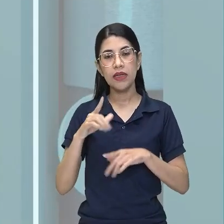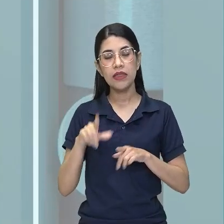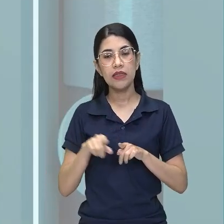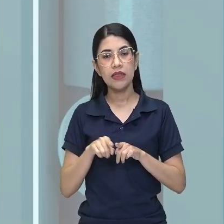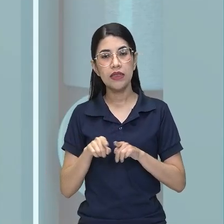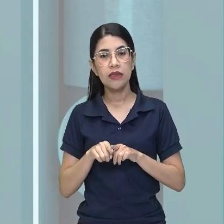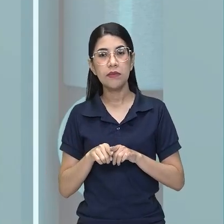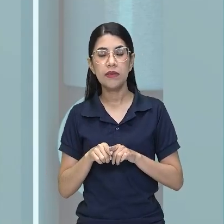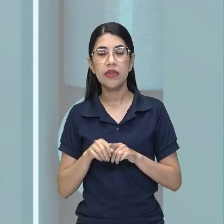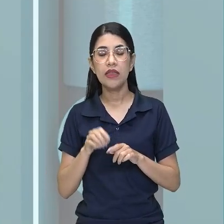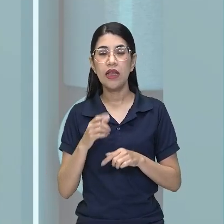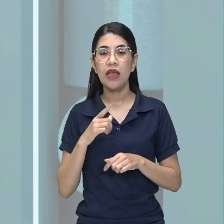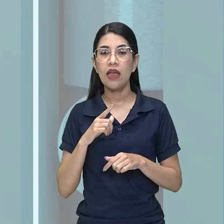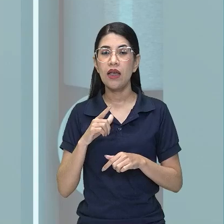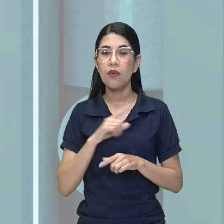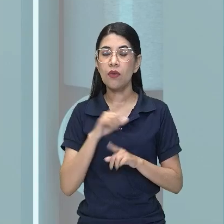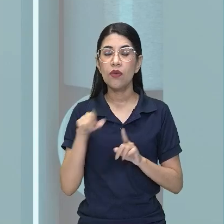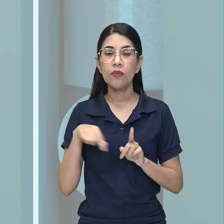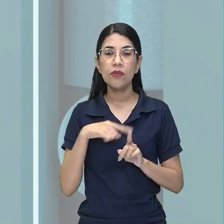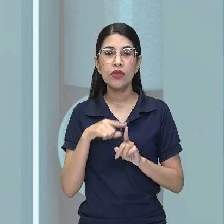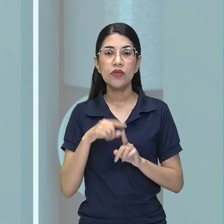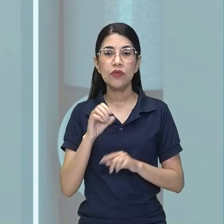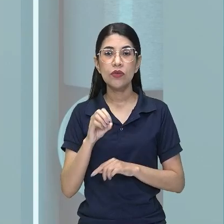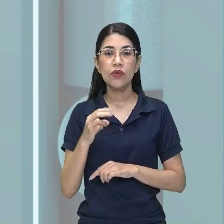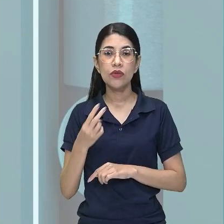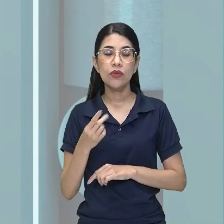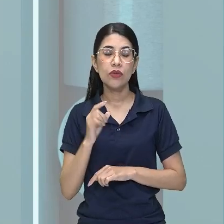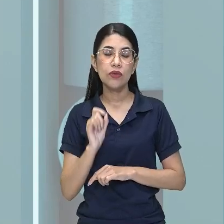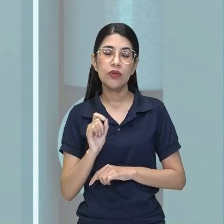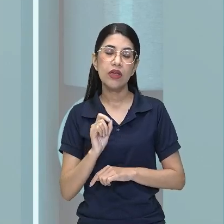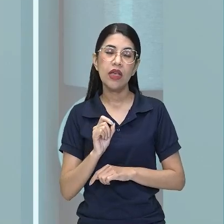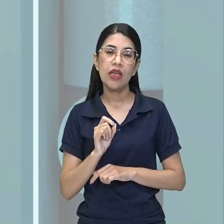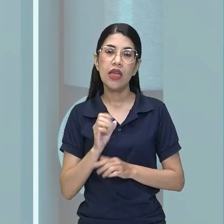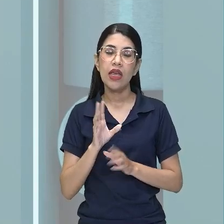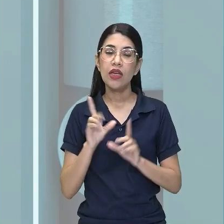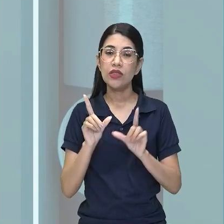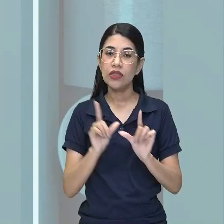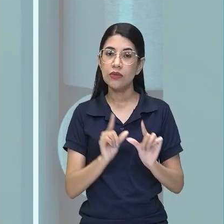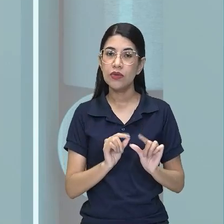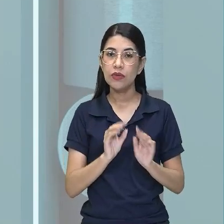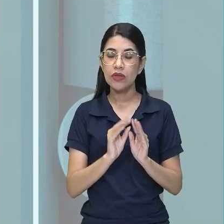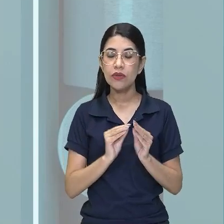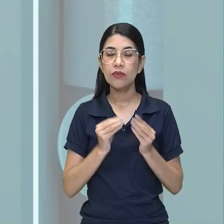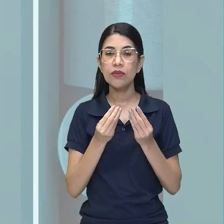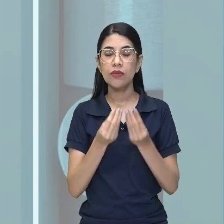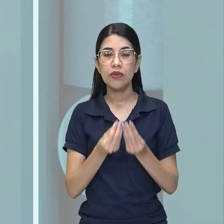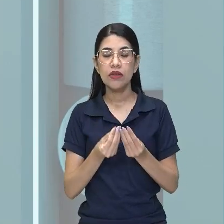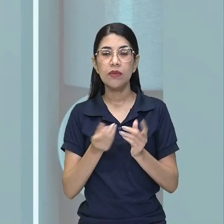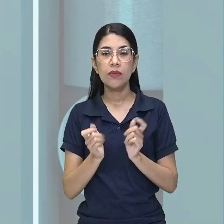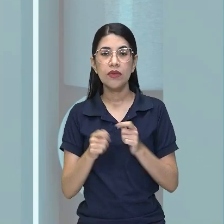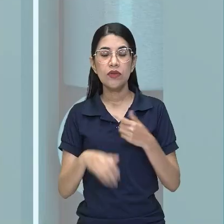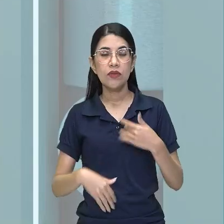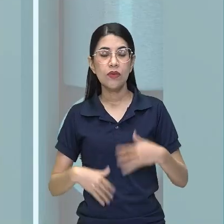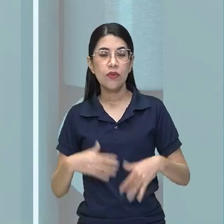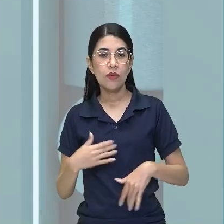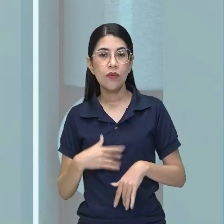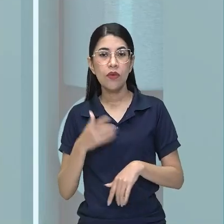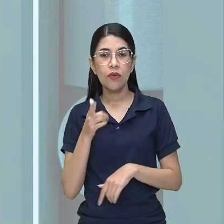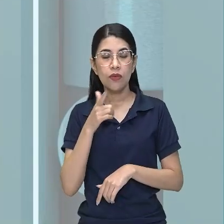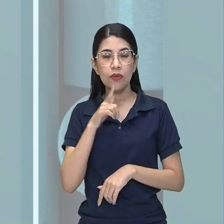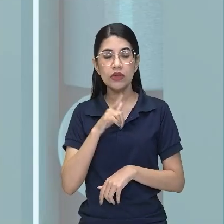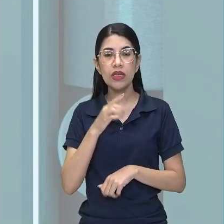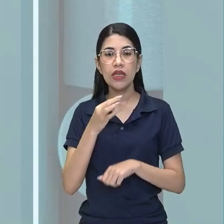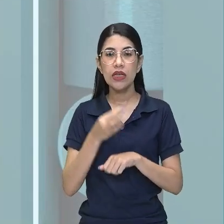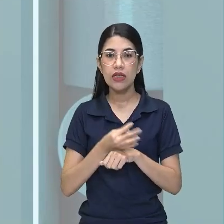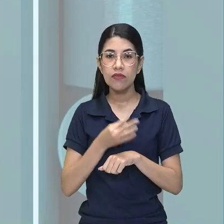ele tem essa tarefinha ali de quebrar, de queimar essas substâncias para fazer com que o nosso corpo consiga